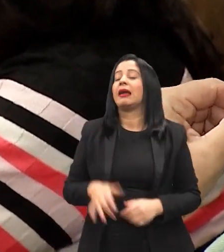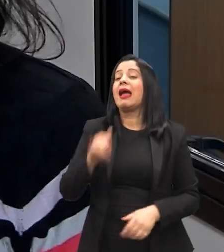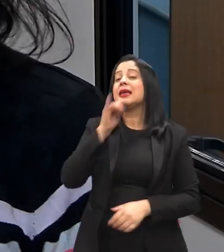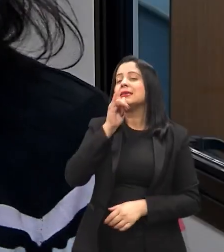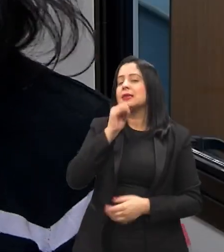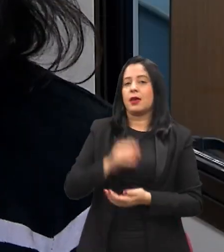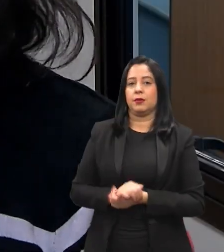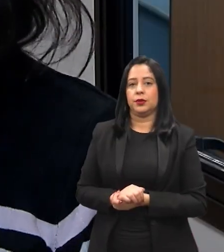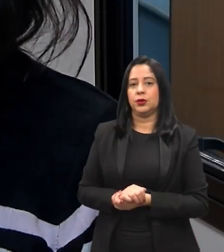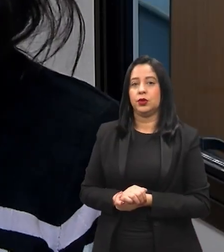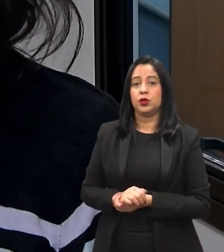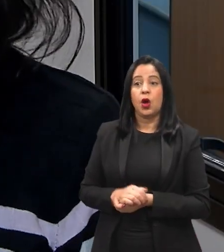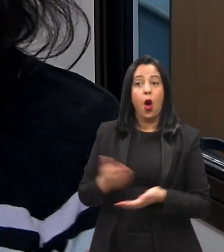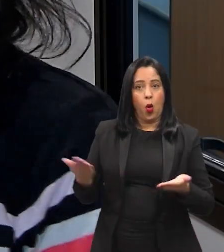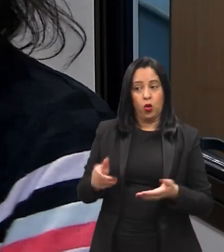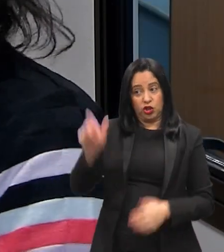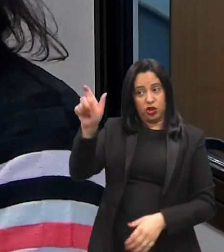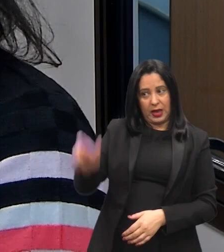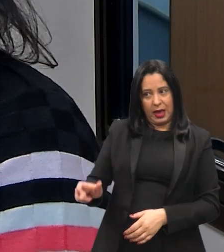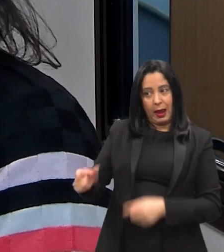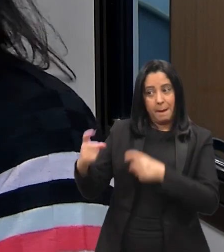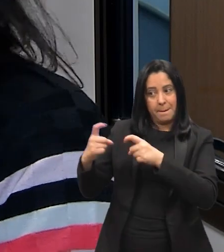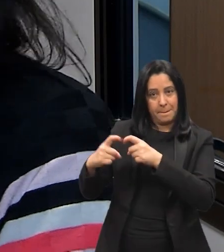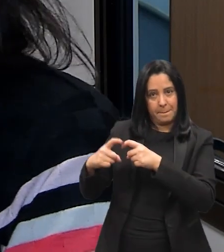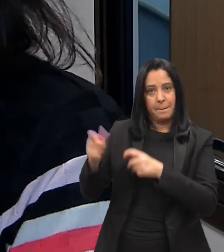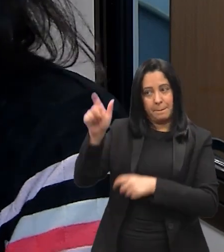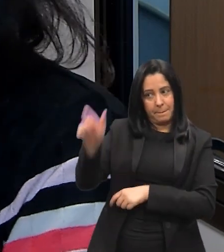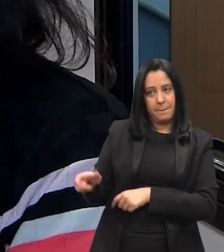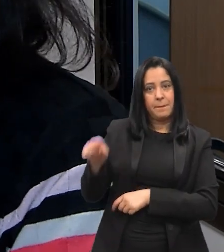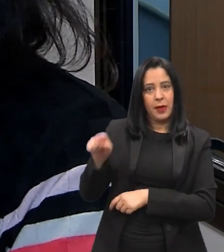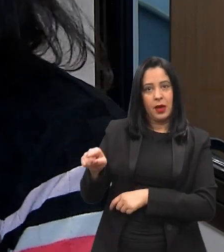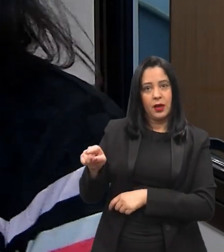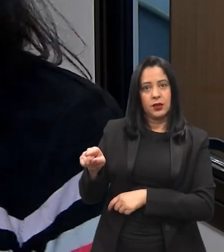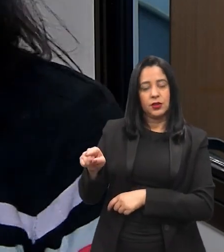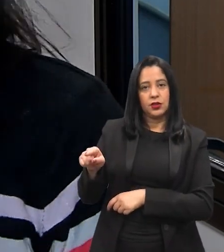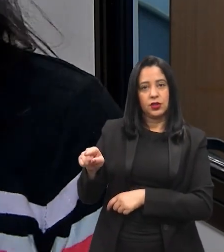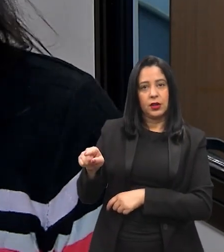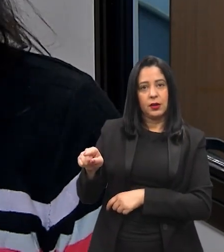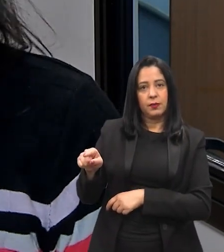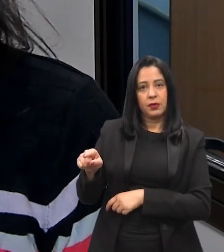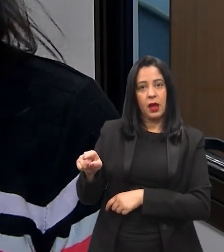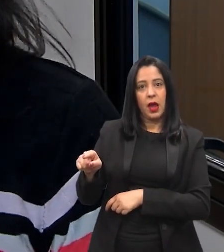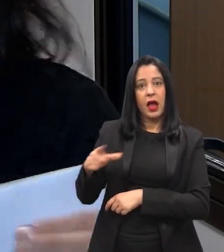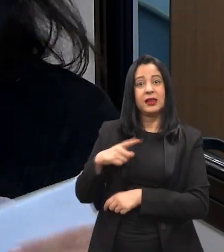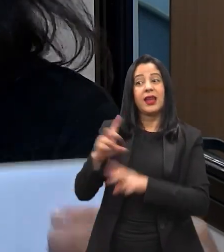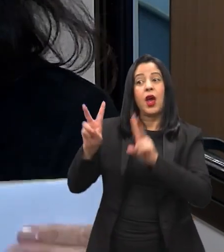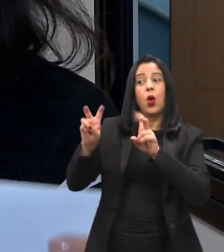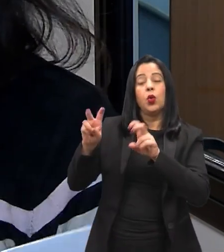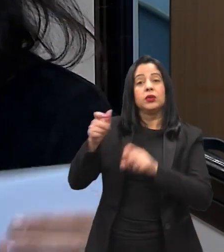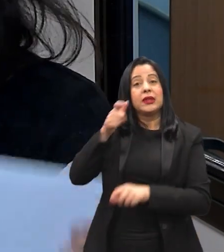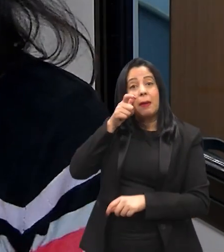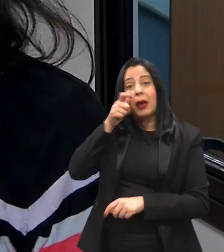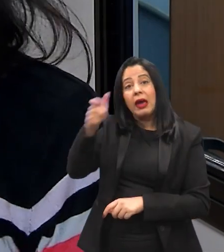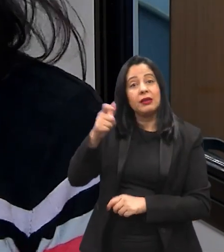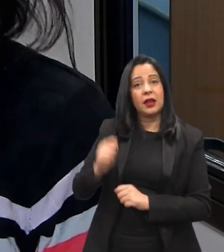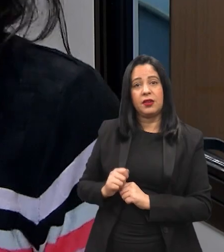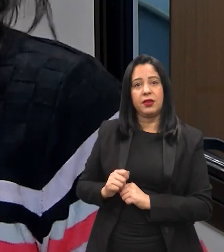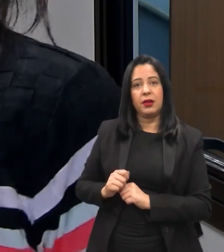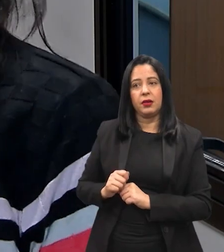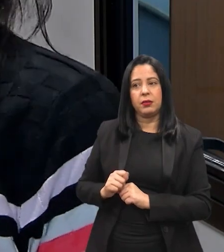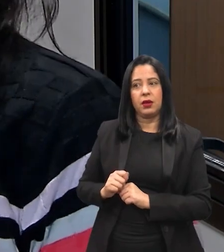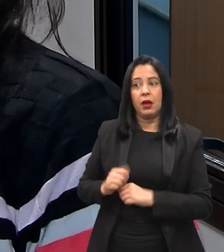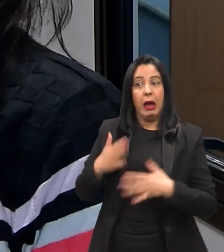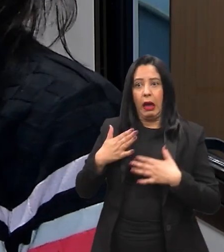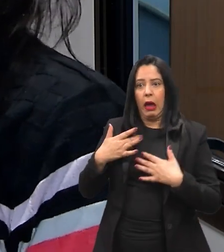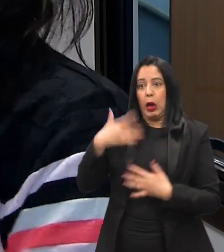necessidades. É importante porque, por exemplo, hoje nós estávamos com uma médica, uma doutora, e ela tinha um assunto bem interessante para falar,